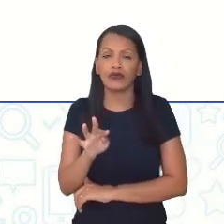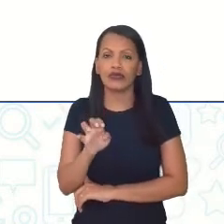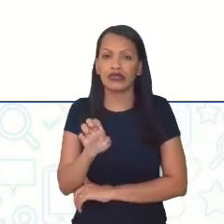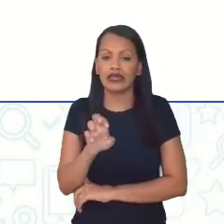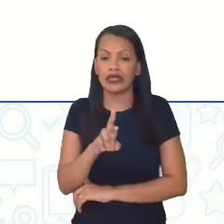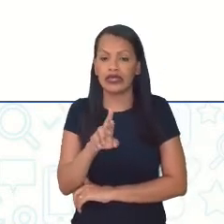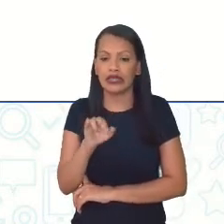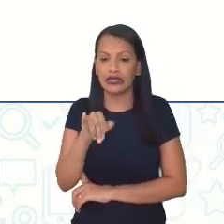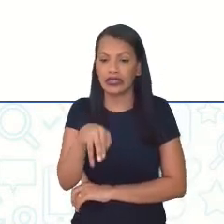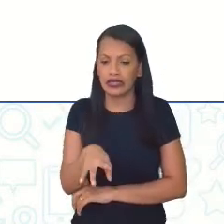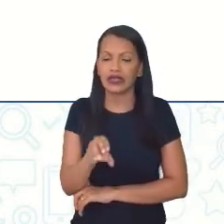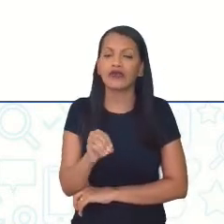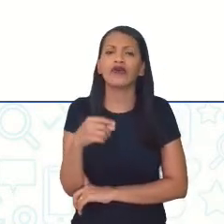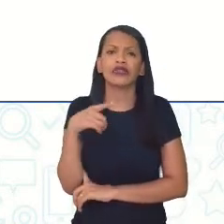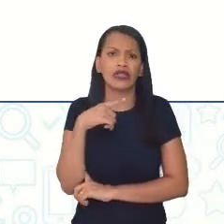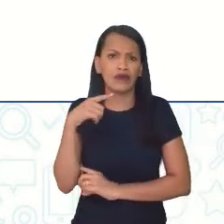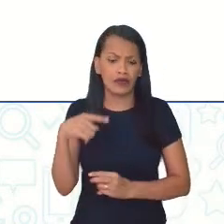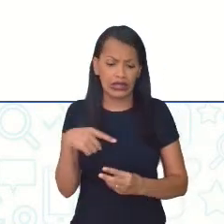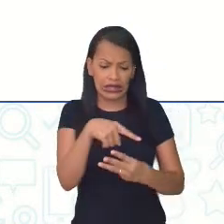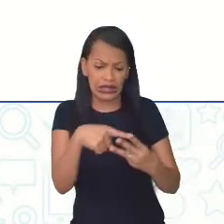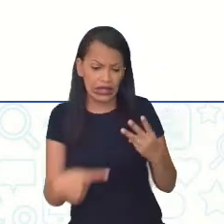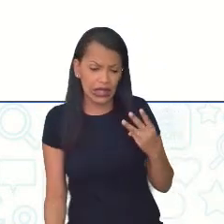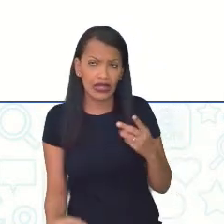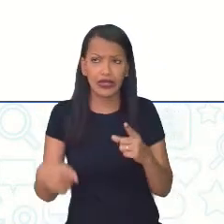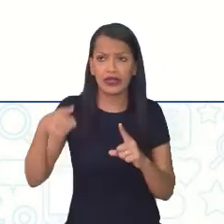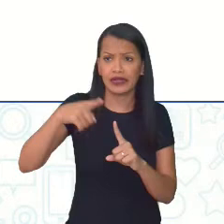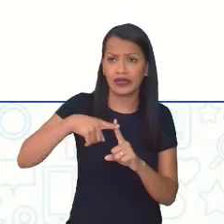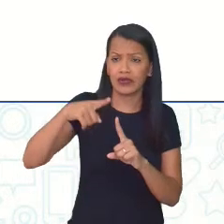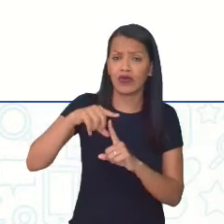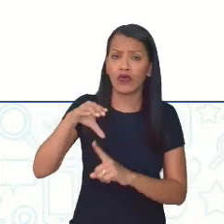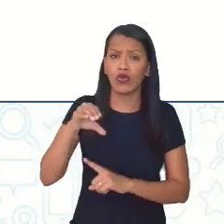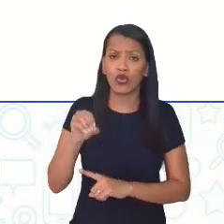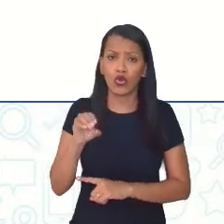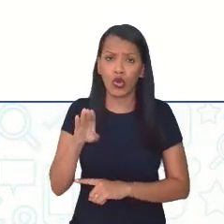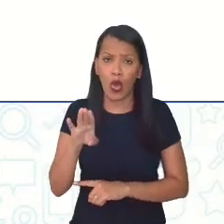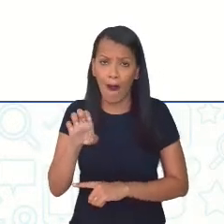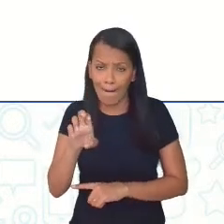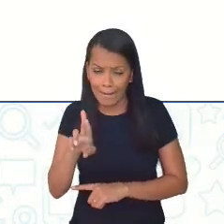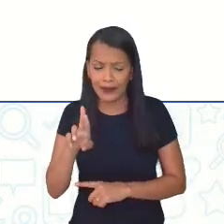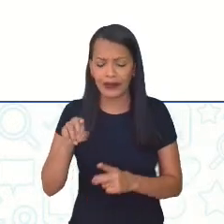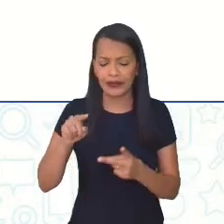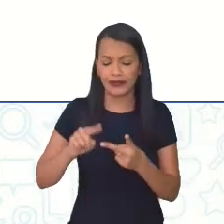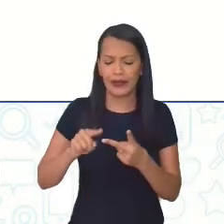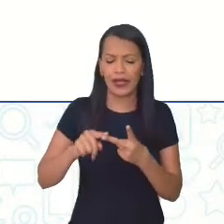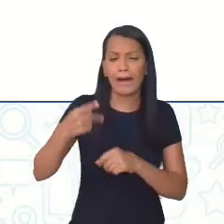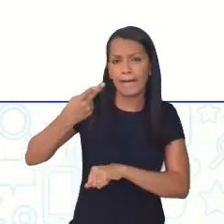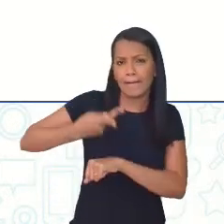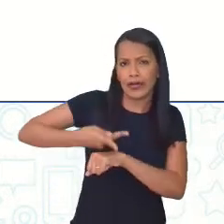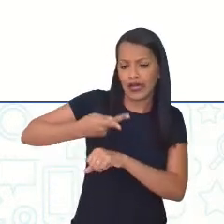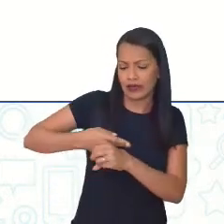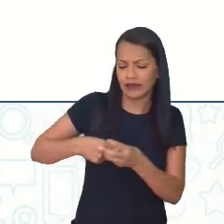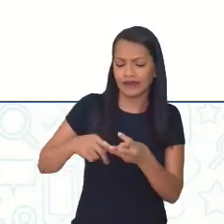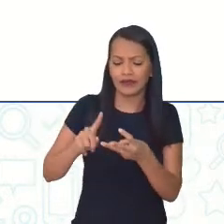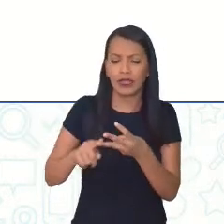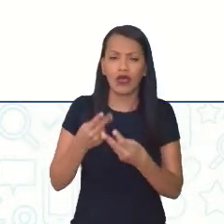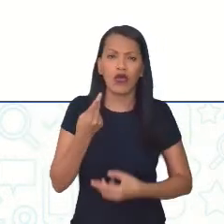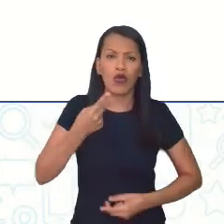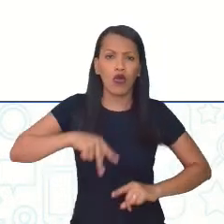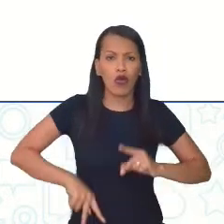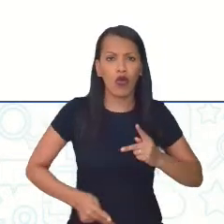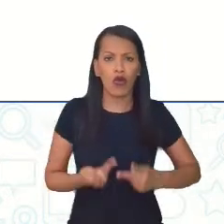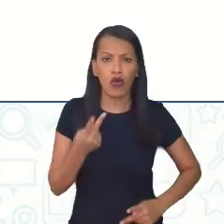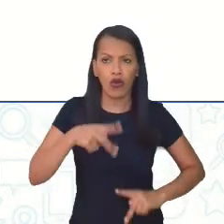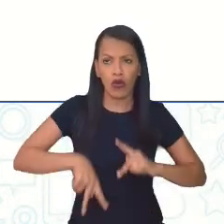é? Nós temos 3 tipos de DIU: o DIU de cobre, o DIU de prata e o DIU hormonal, chamado